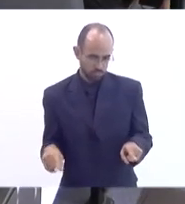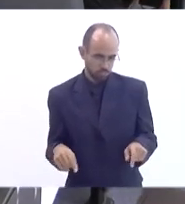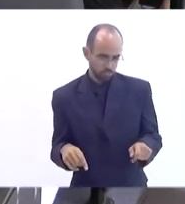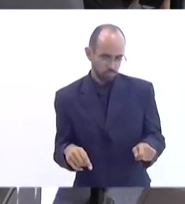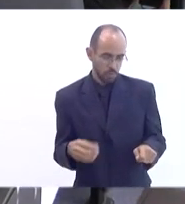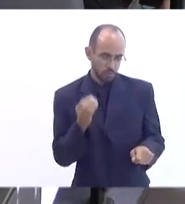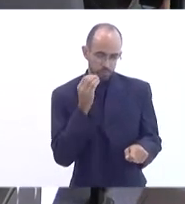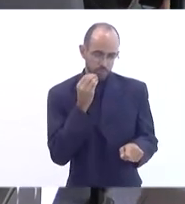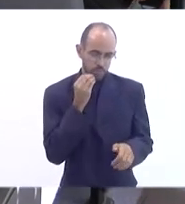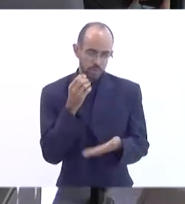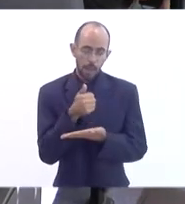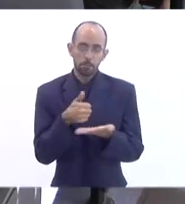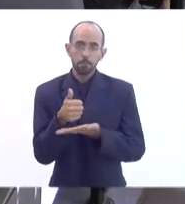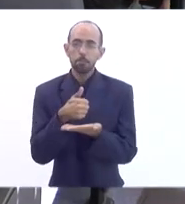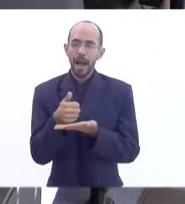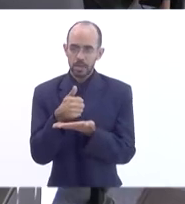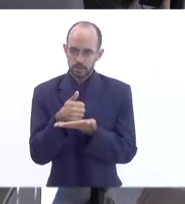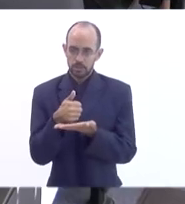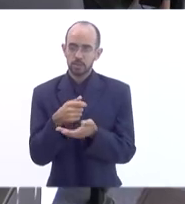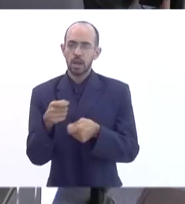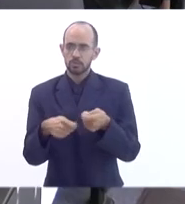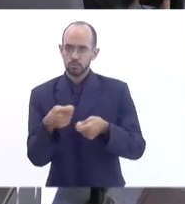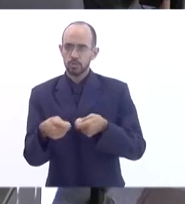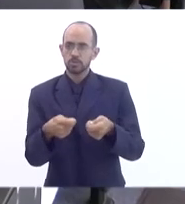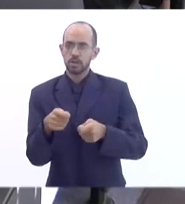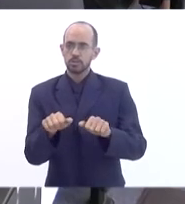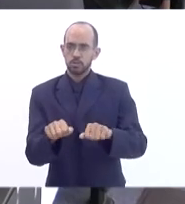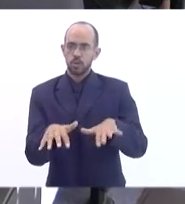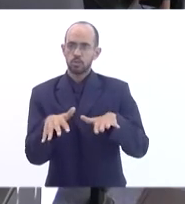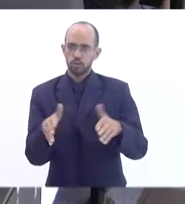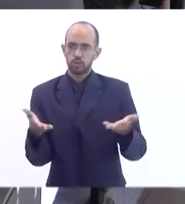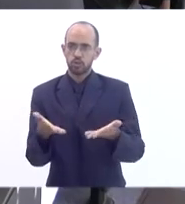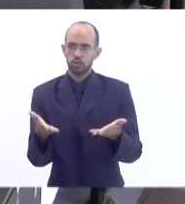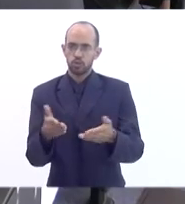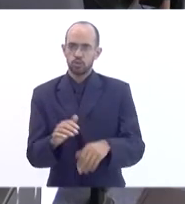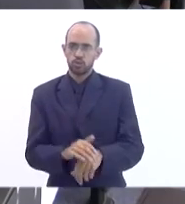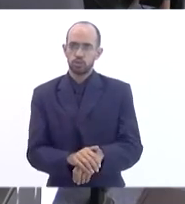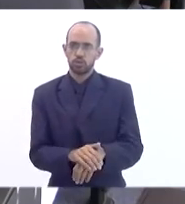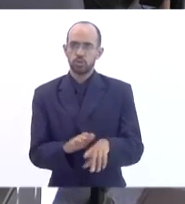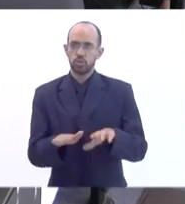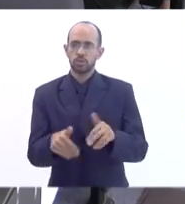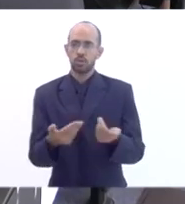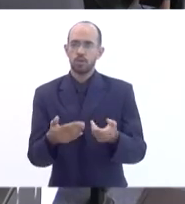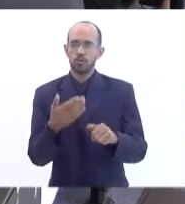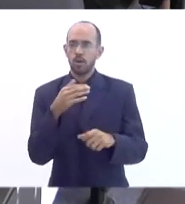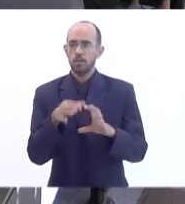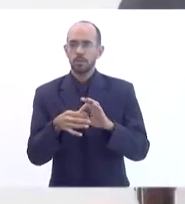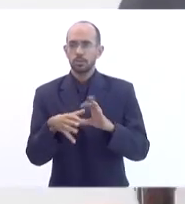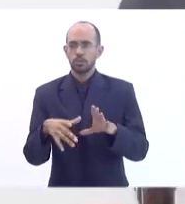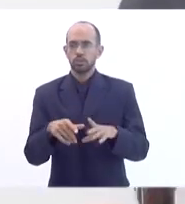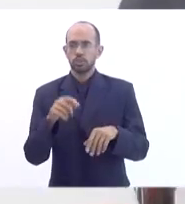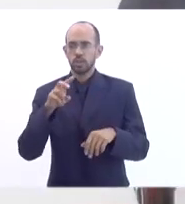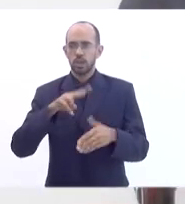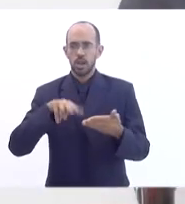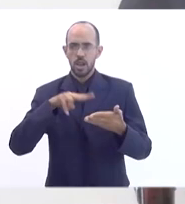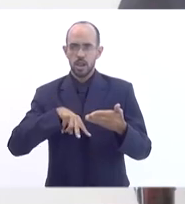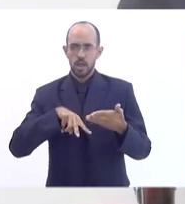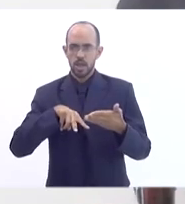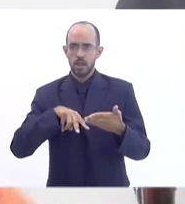condução aqui da audiência de dentro de viagem Considerando o João me permitir ler exatamente